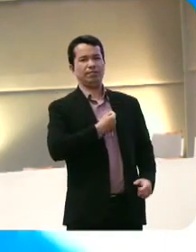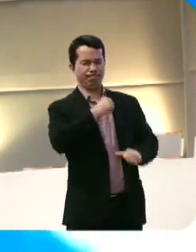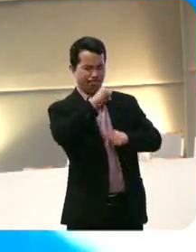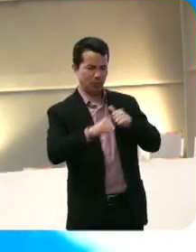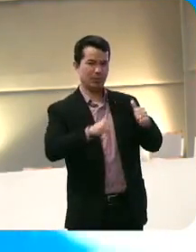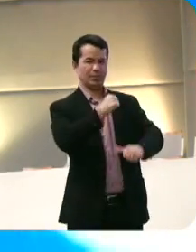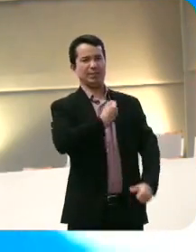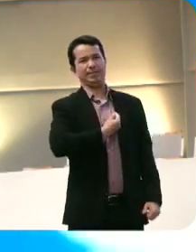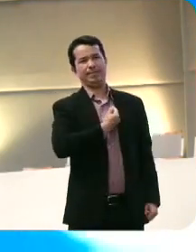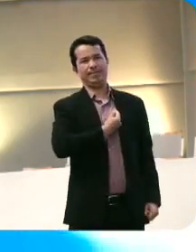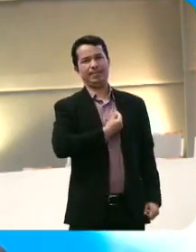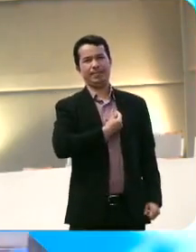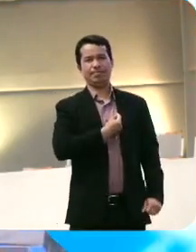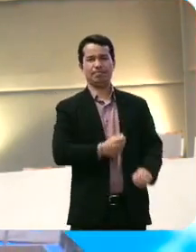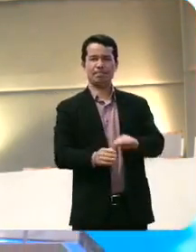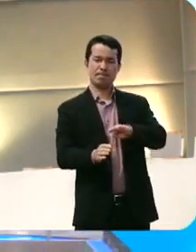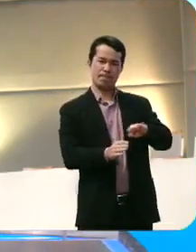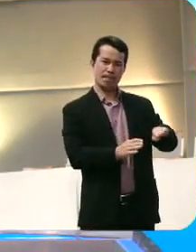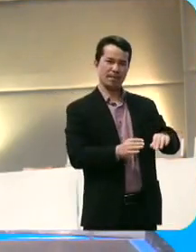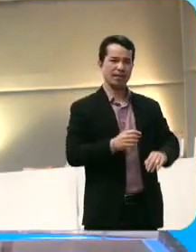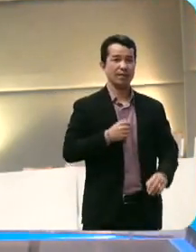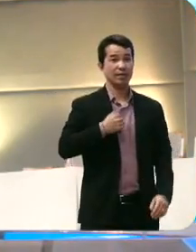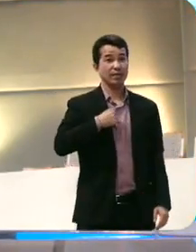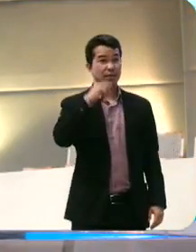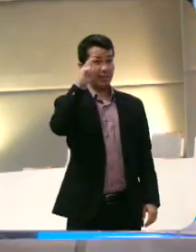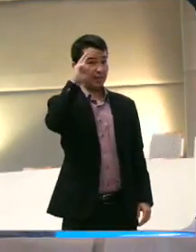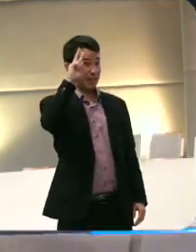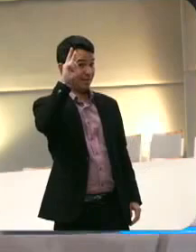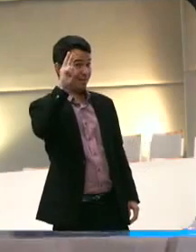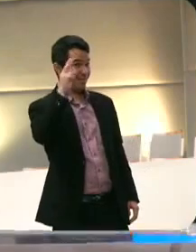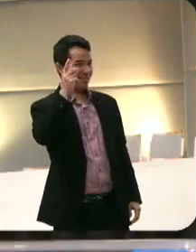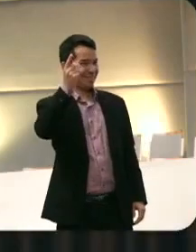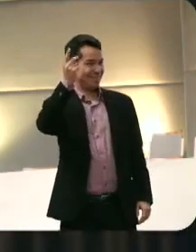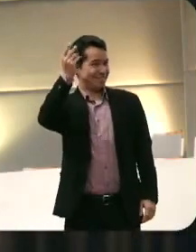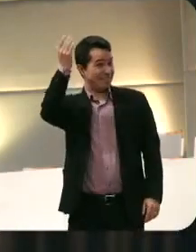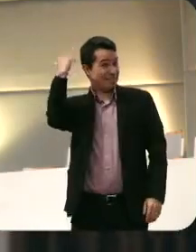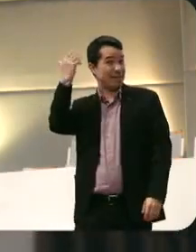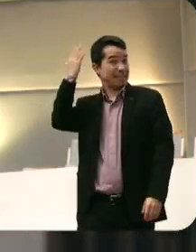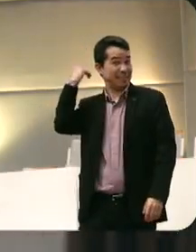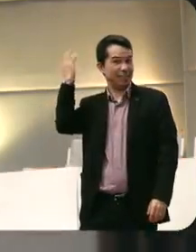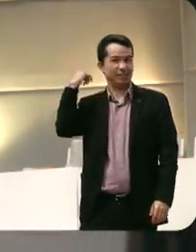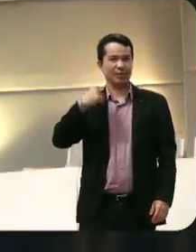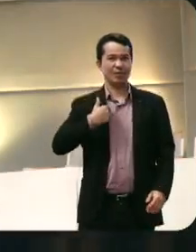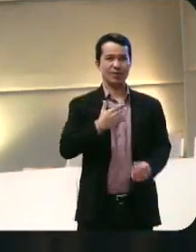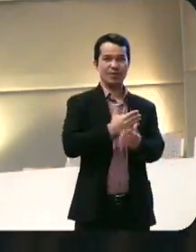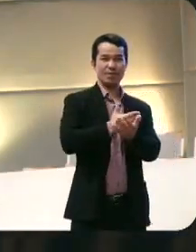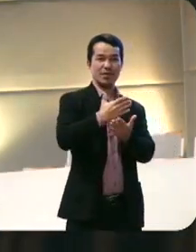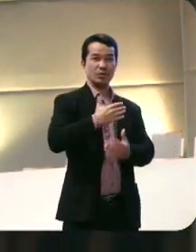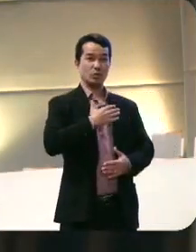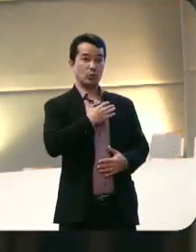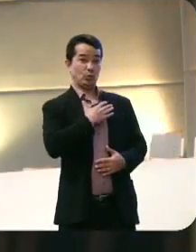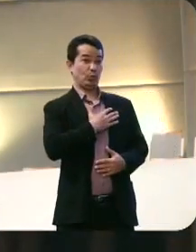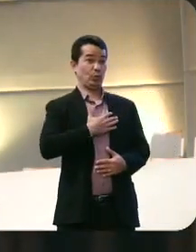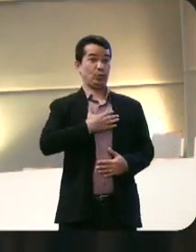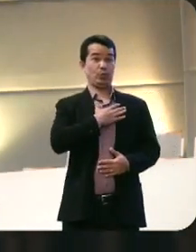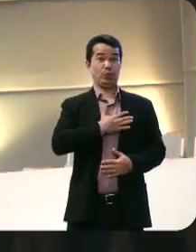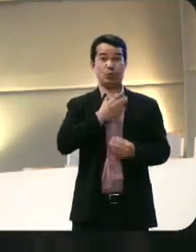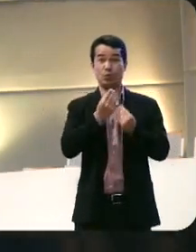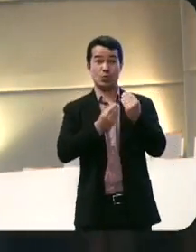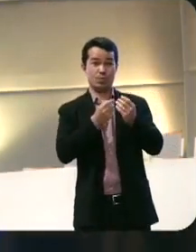a me empolgar com aplicações financeiras. Eu estava pesquisando na